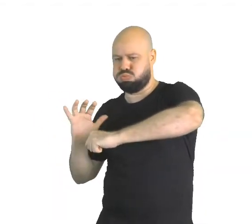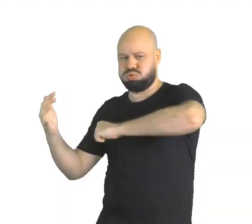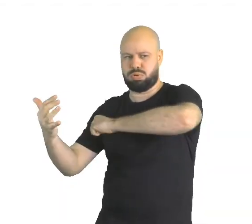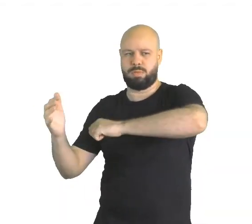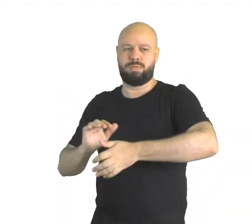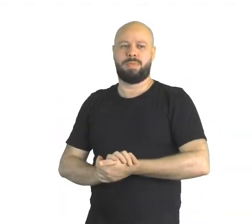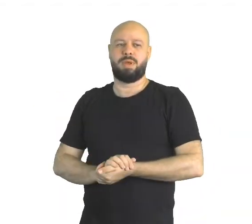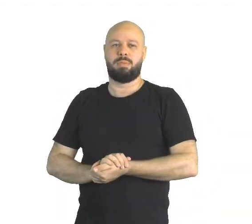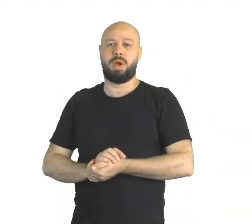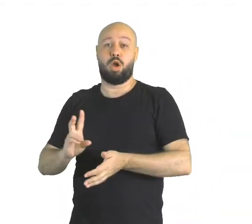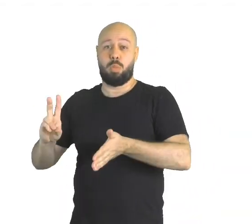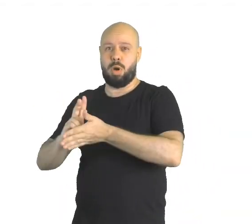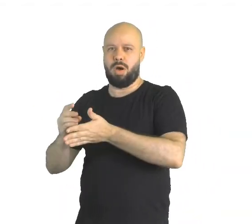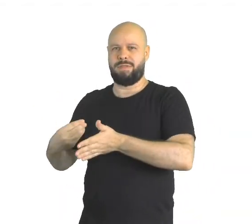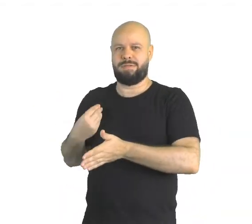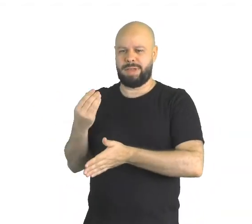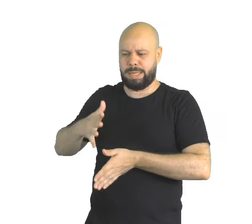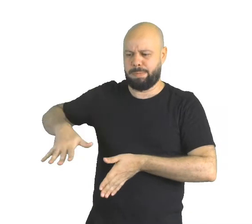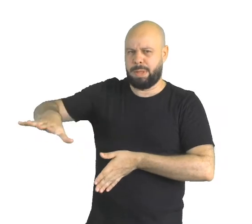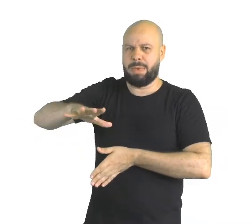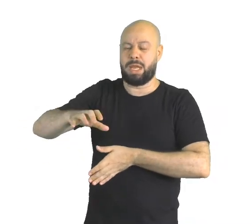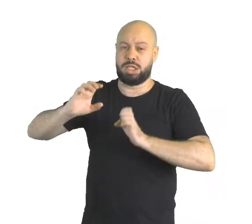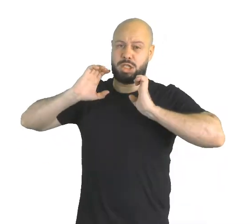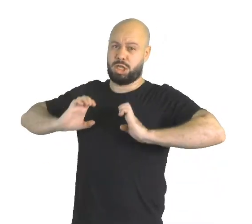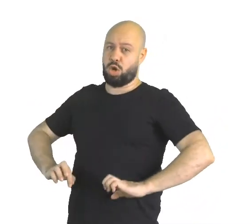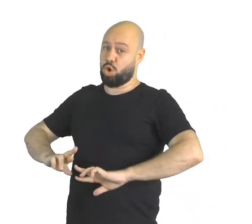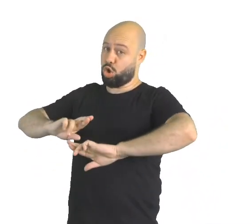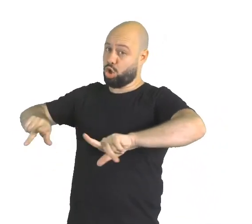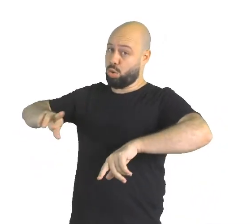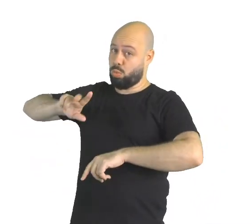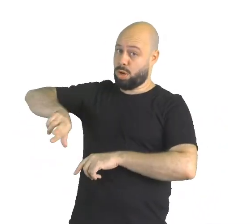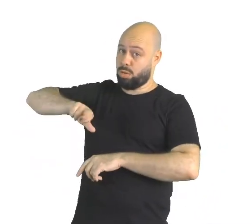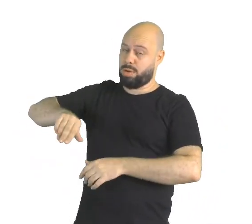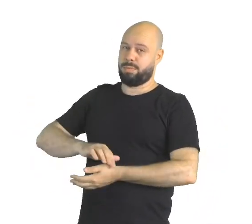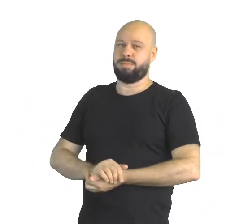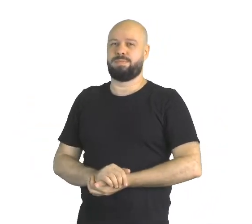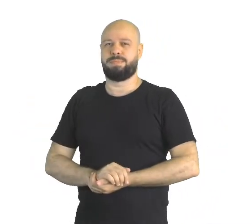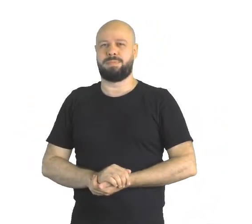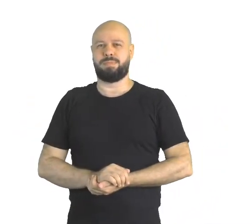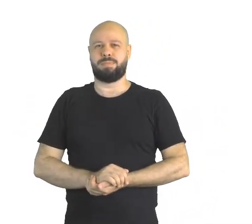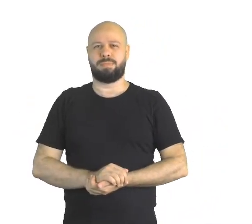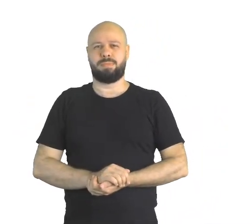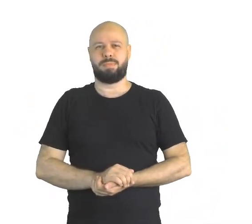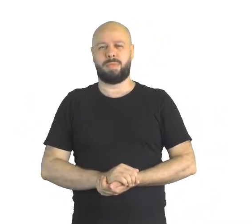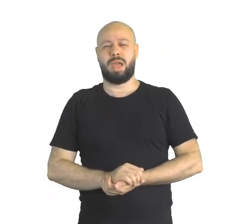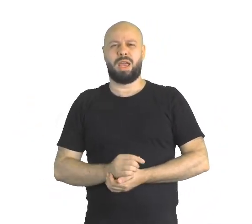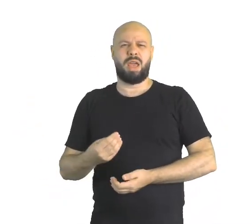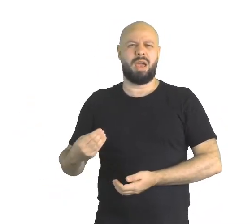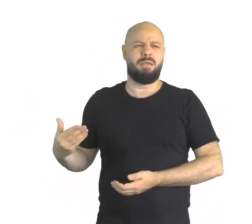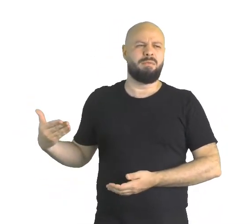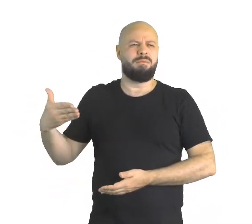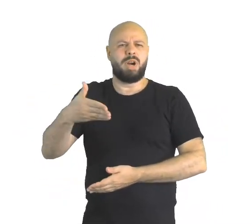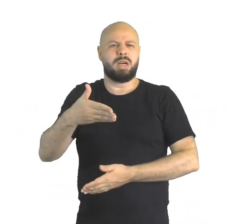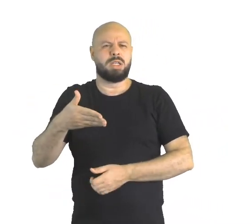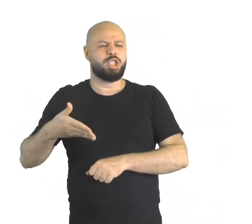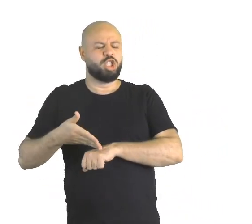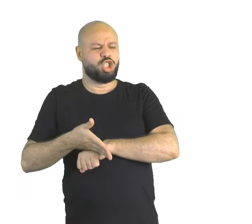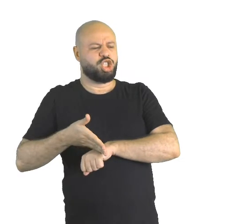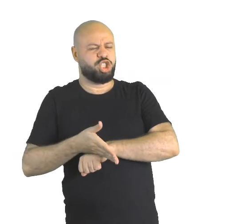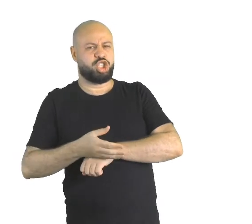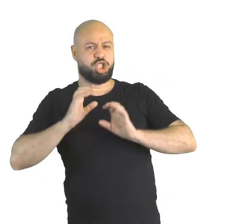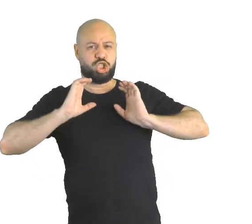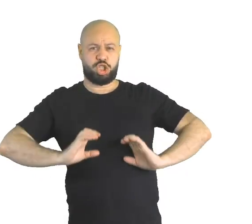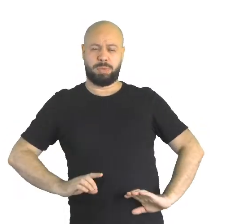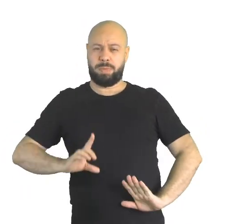indígenas aldeados não foram considerados cidadãos, ele não fazia parte, ele não tinha nenhuma garantia de